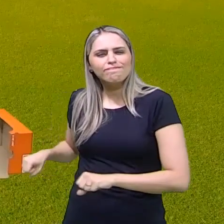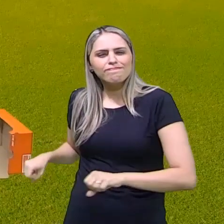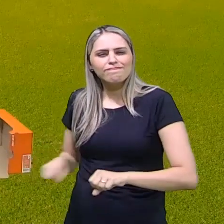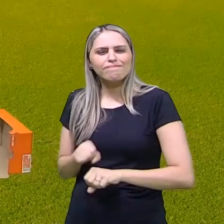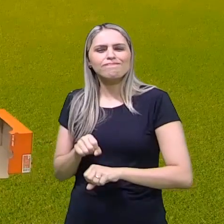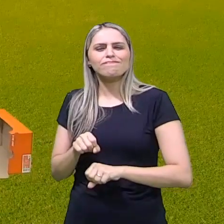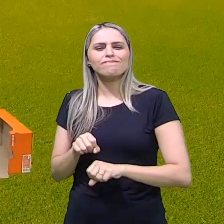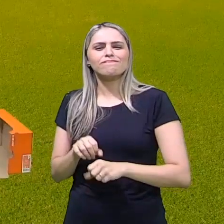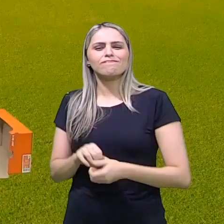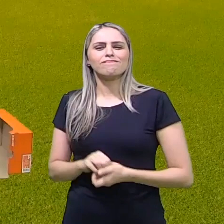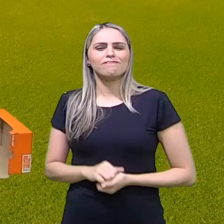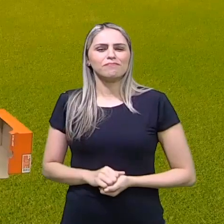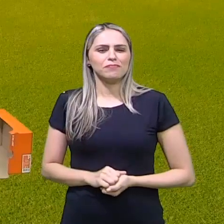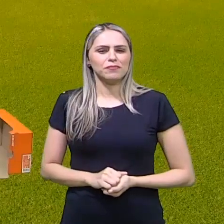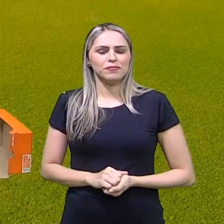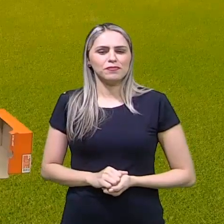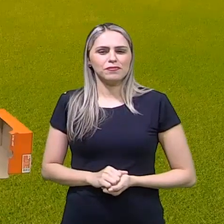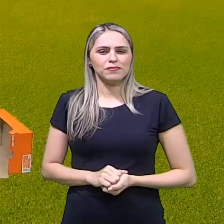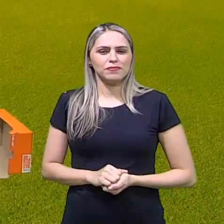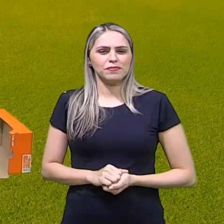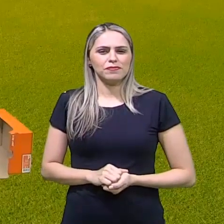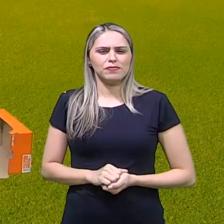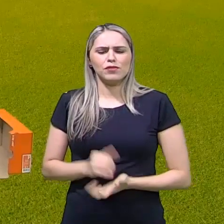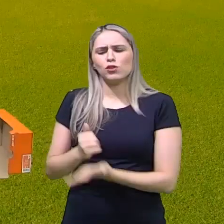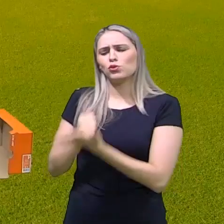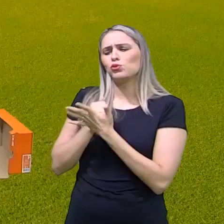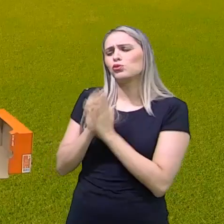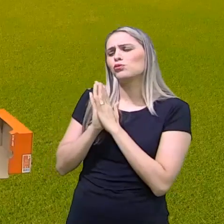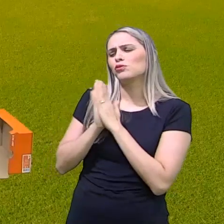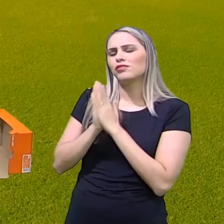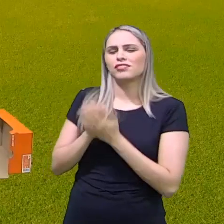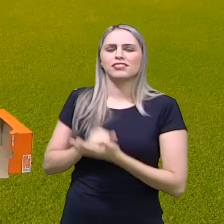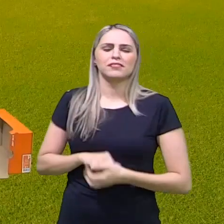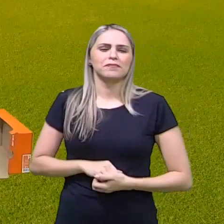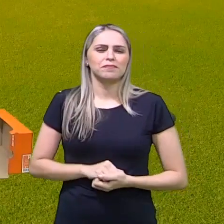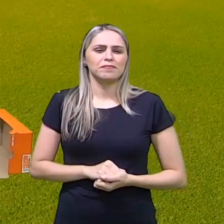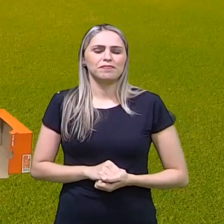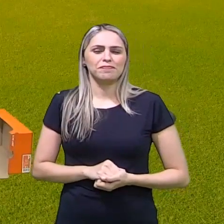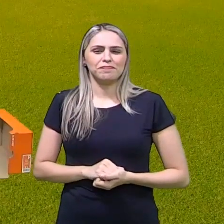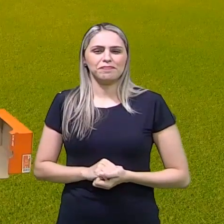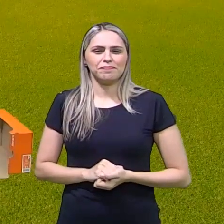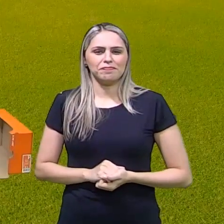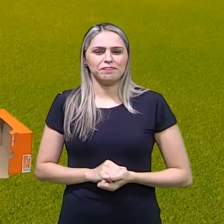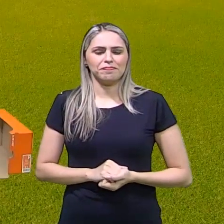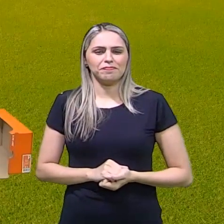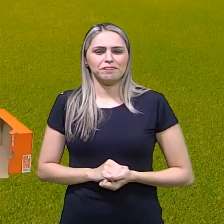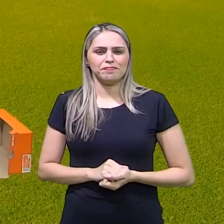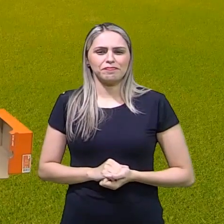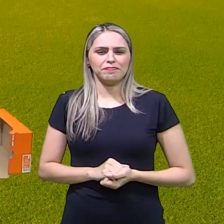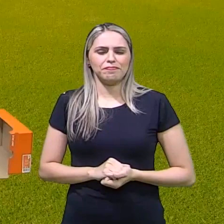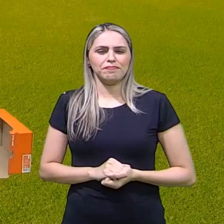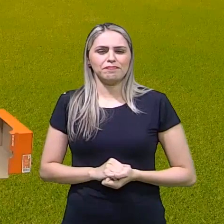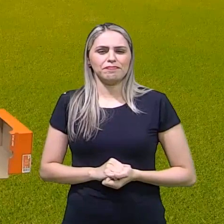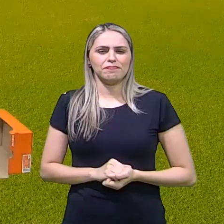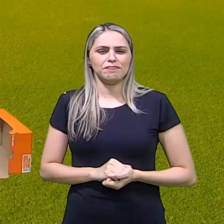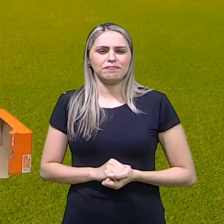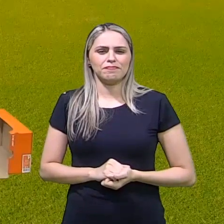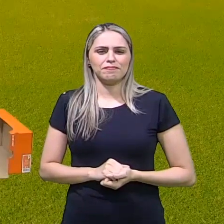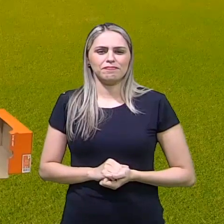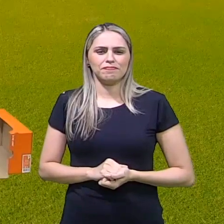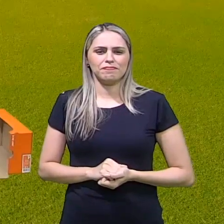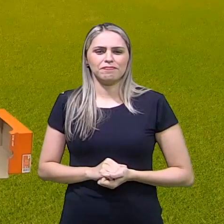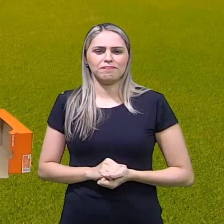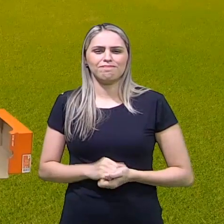Sinuca. Dois. Me ajuda, gente. Joga poder pra mim. Faz assim com a mãozinha. Eu vou conseguir. Um, dois, três